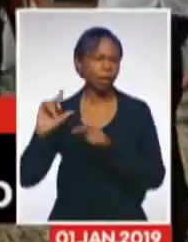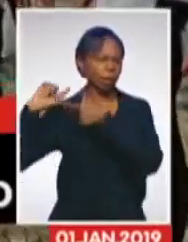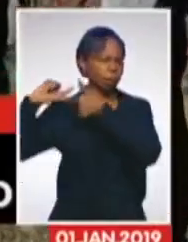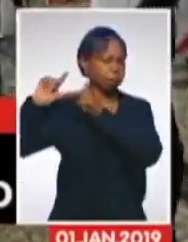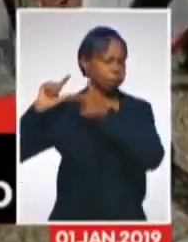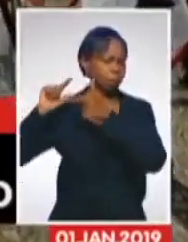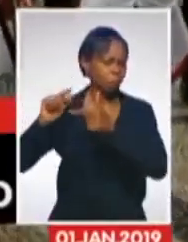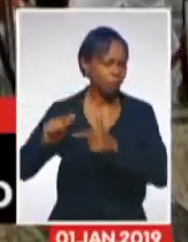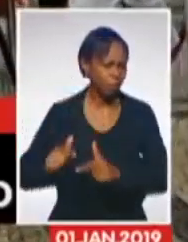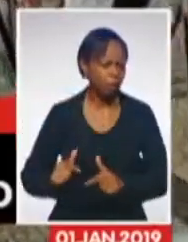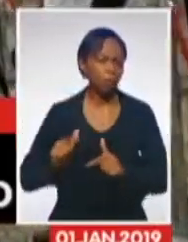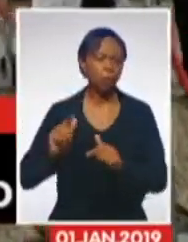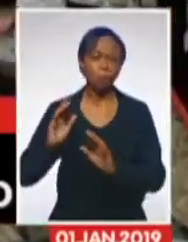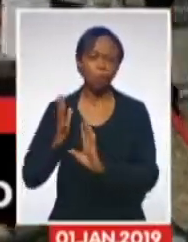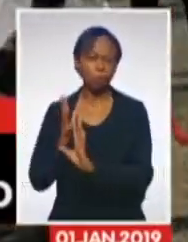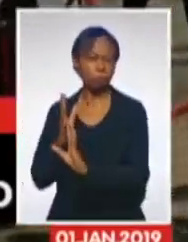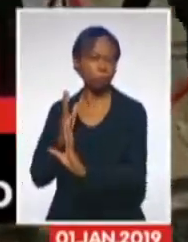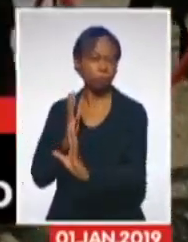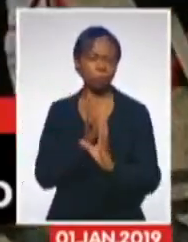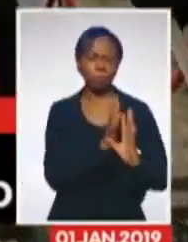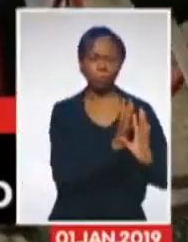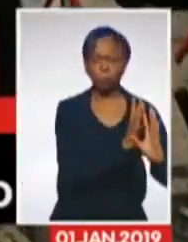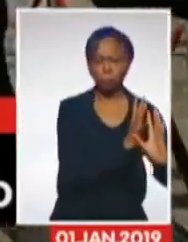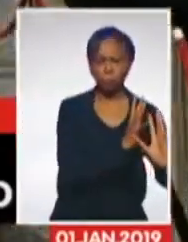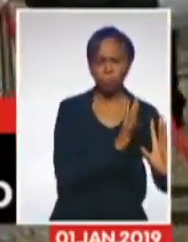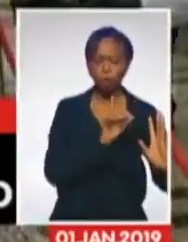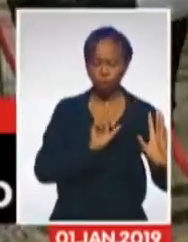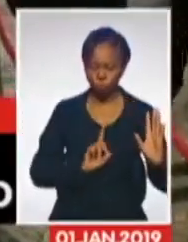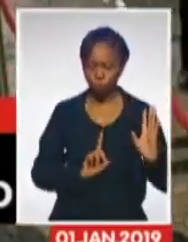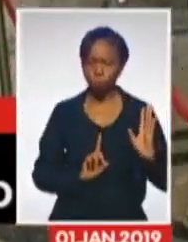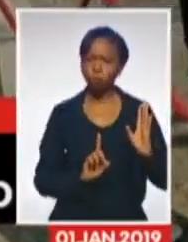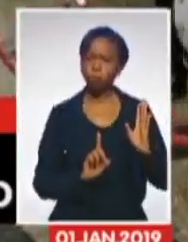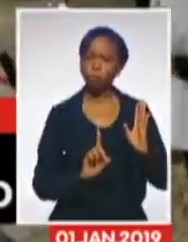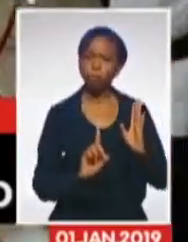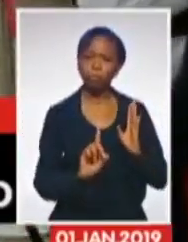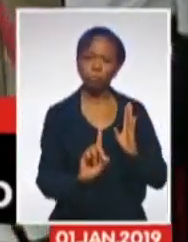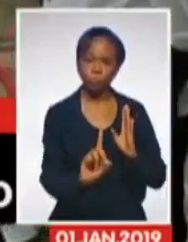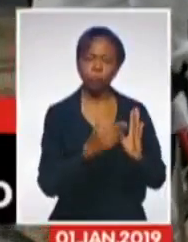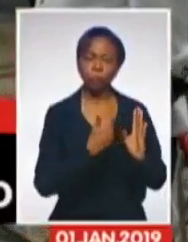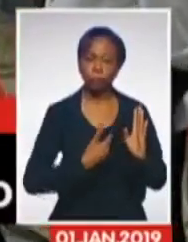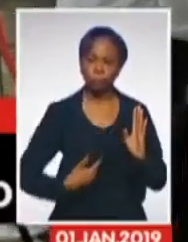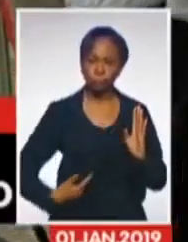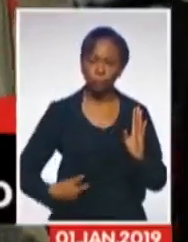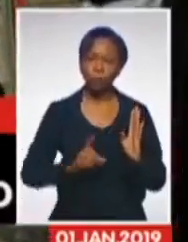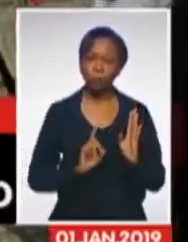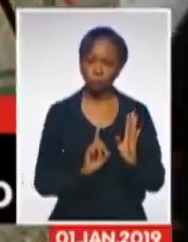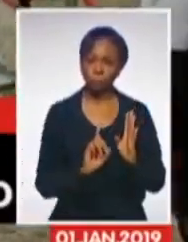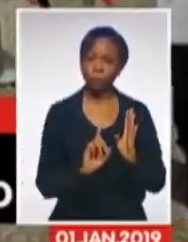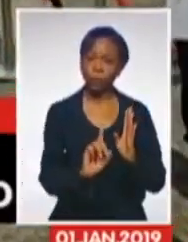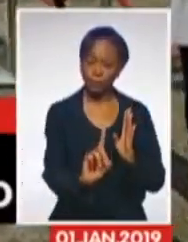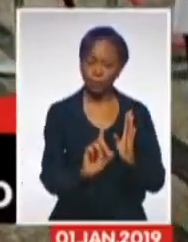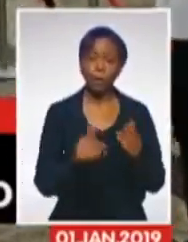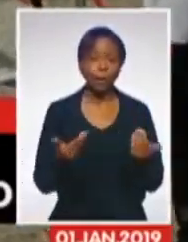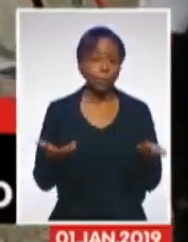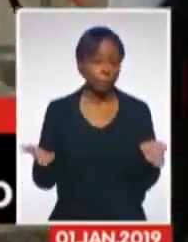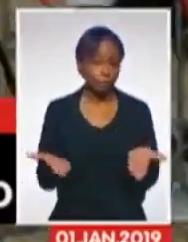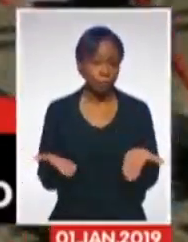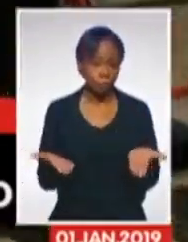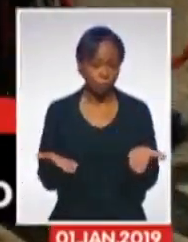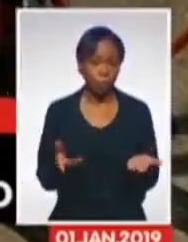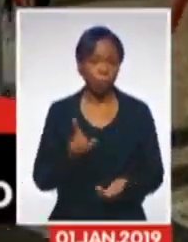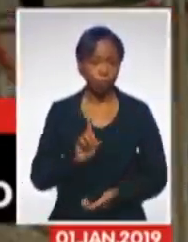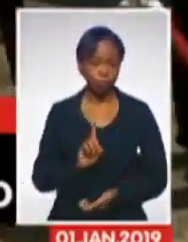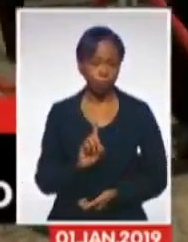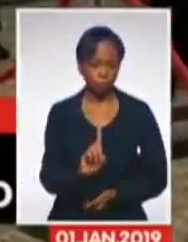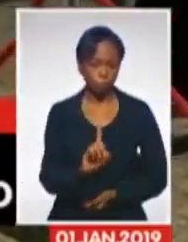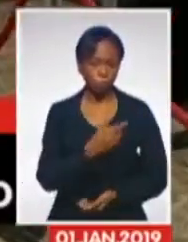eleito passe por eles perfilados ali no espaço José Aparecido de Oliveira. Agora, então, o governador eleito